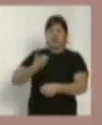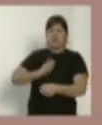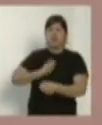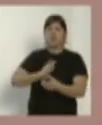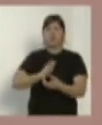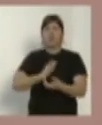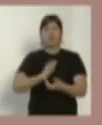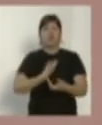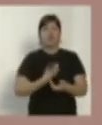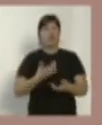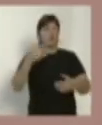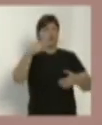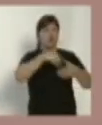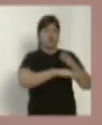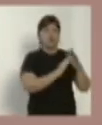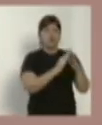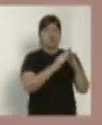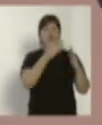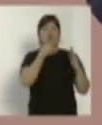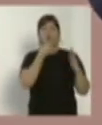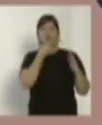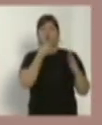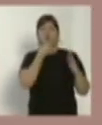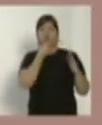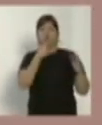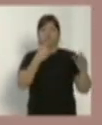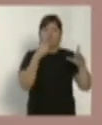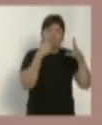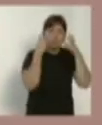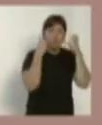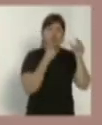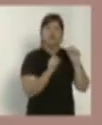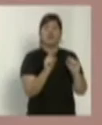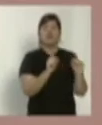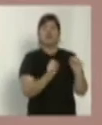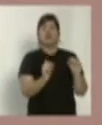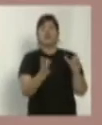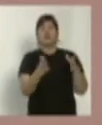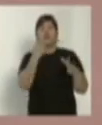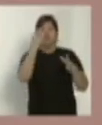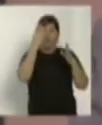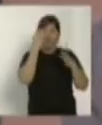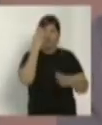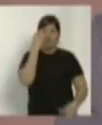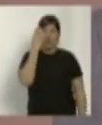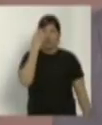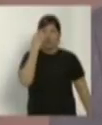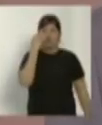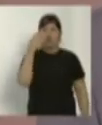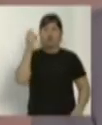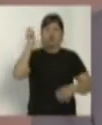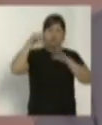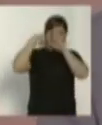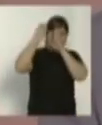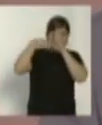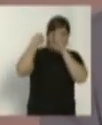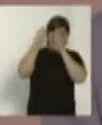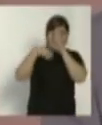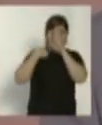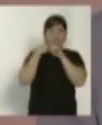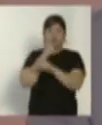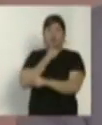apreensão na casa do autor foram descobertas dezenas de fotos e filmes dessa menina com